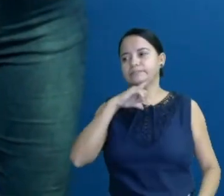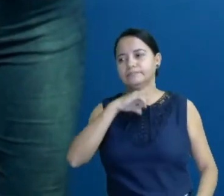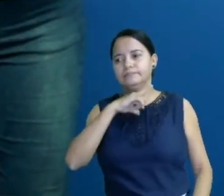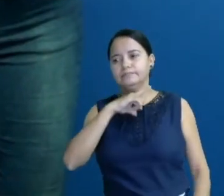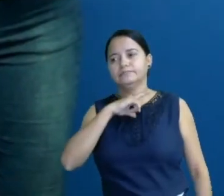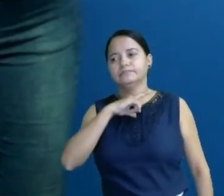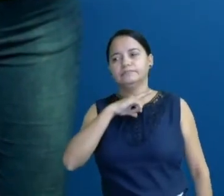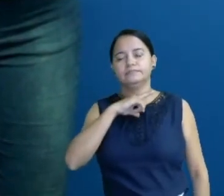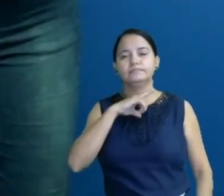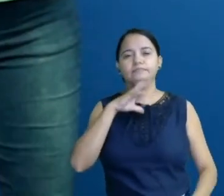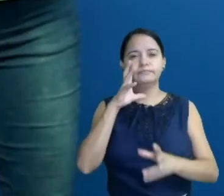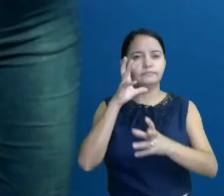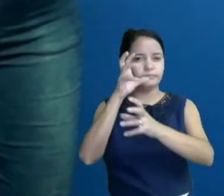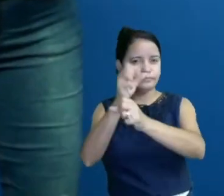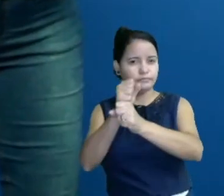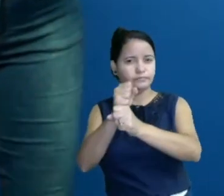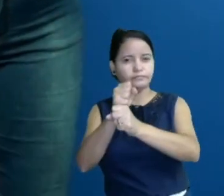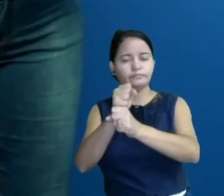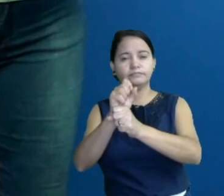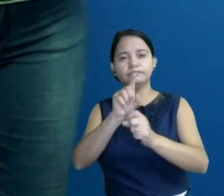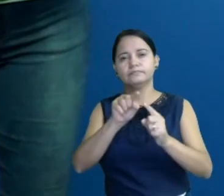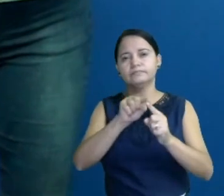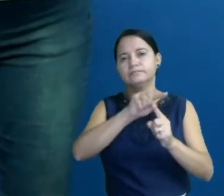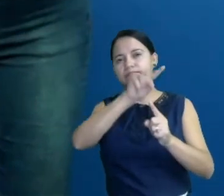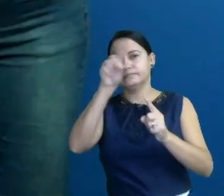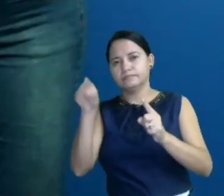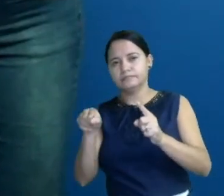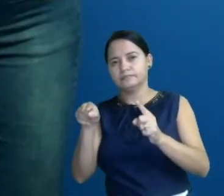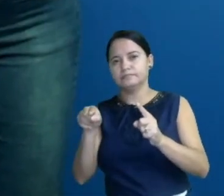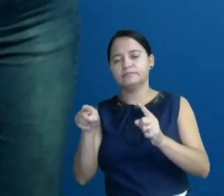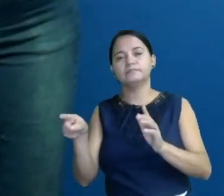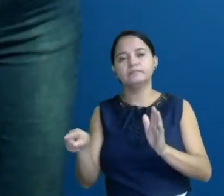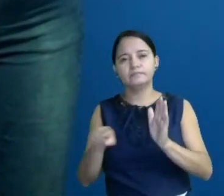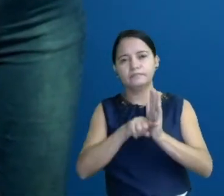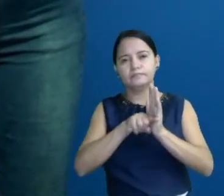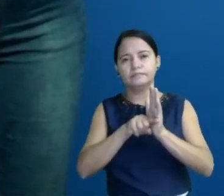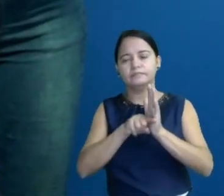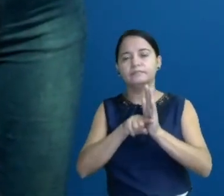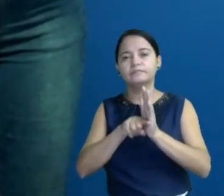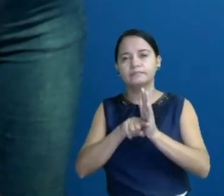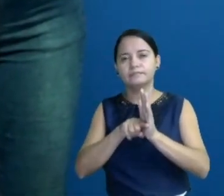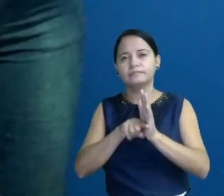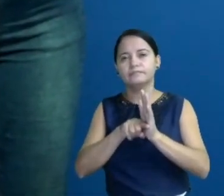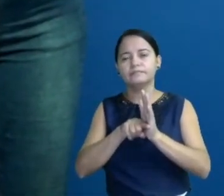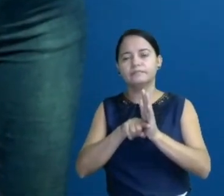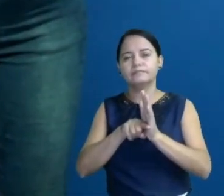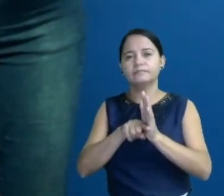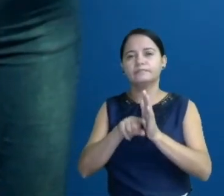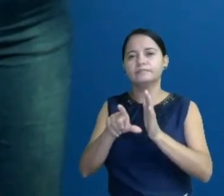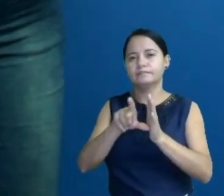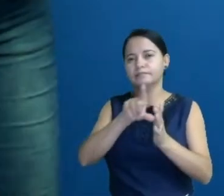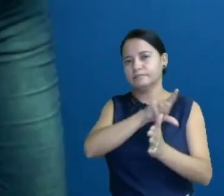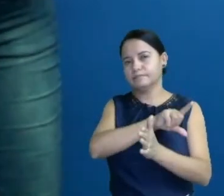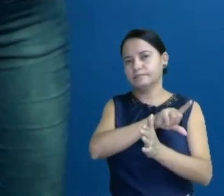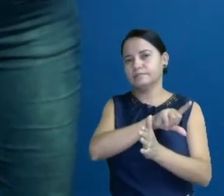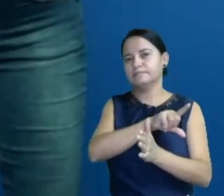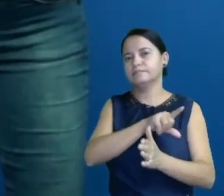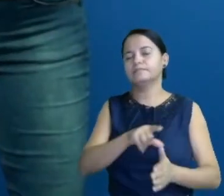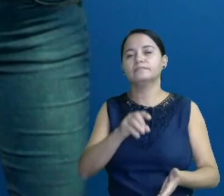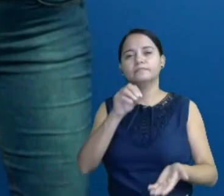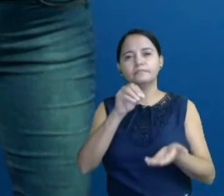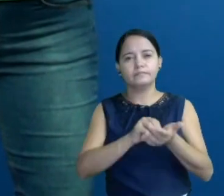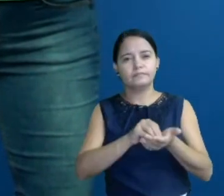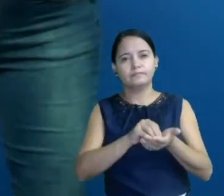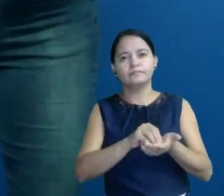depois da da Igualdade menos o valor que ficou ali né juntinho com o valor desconhecido